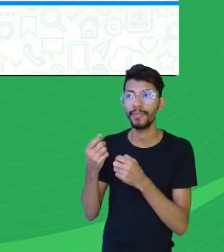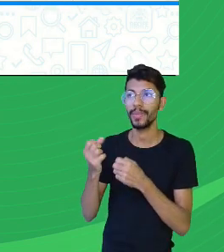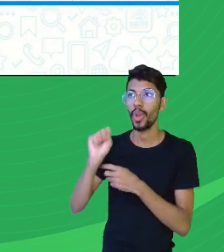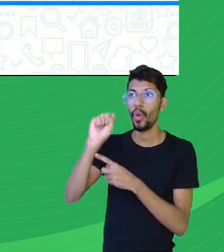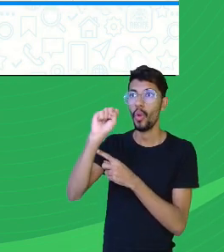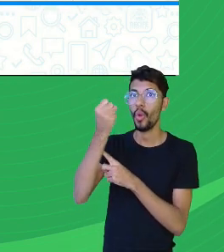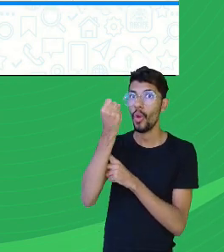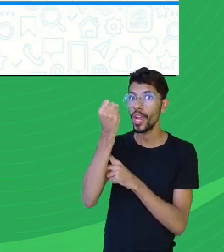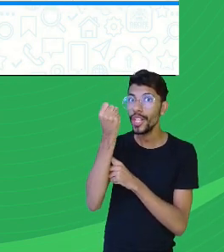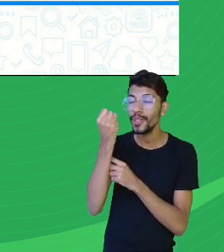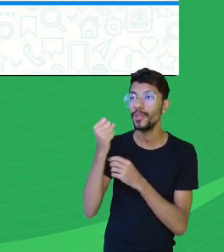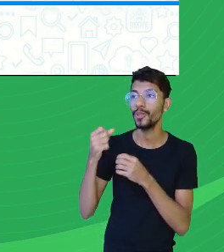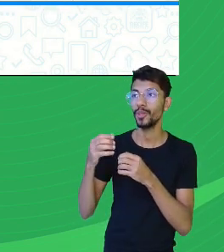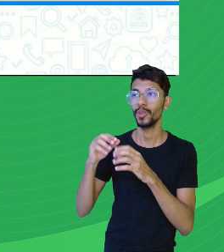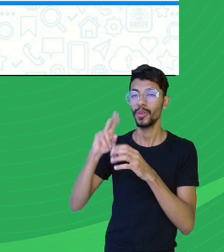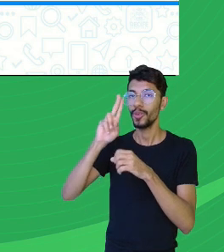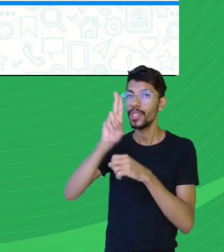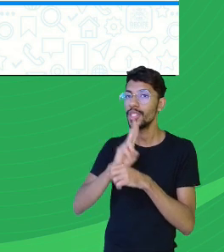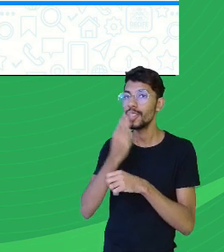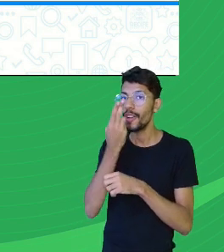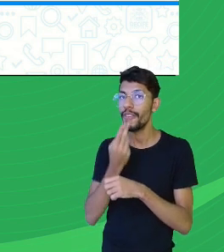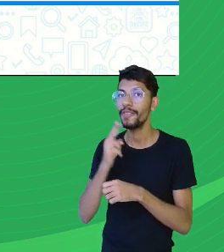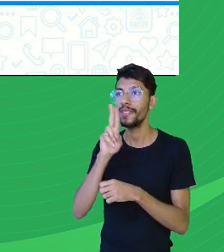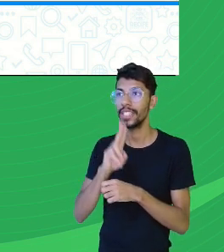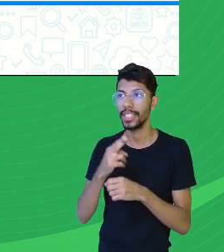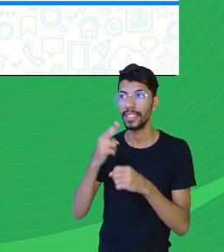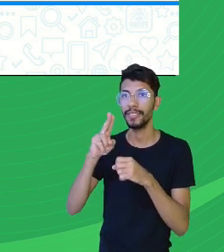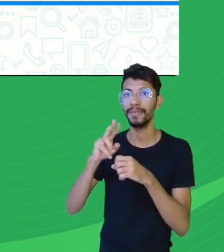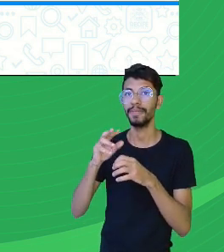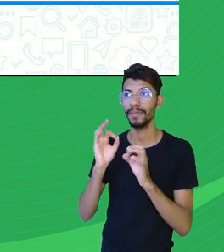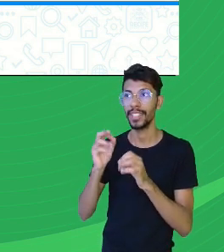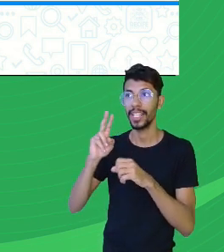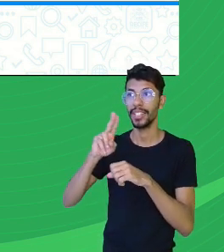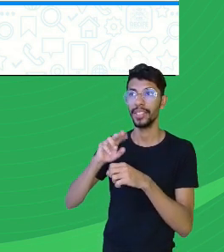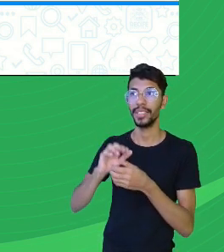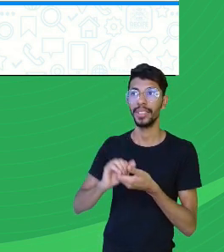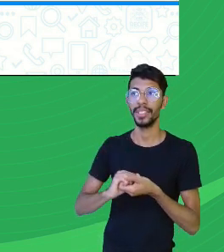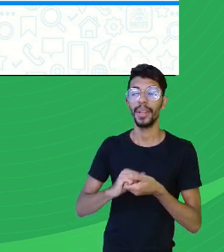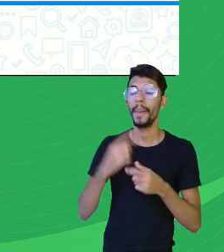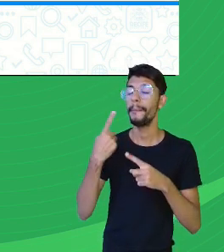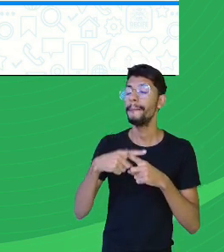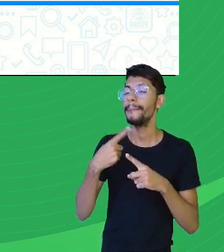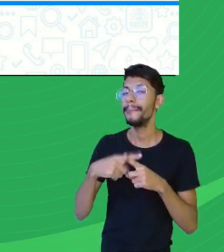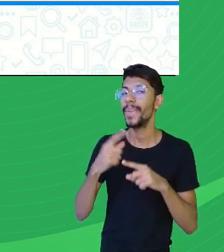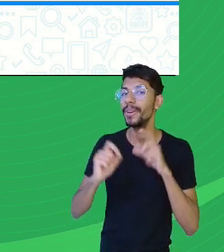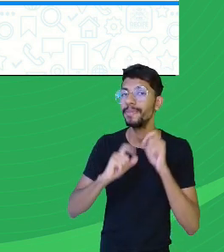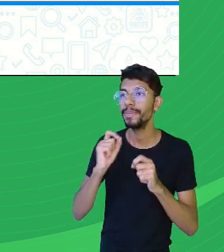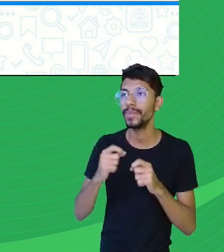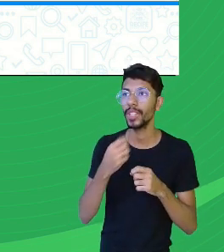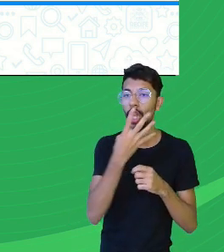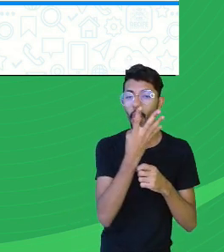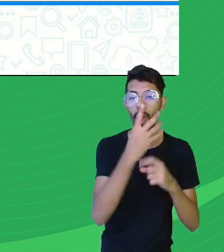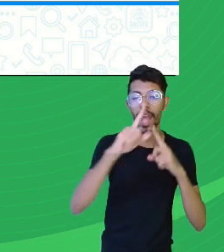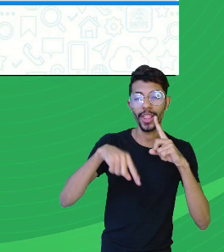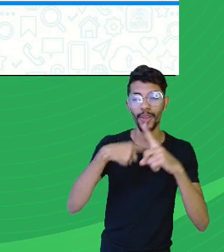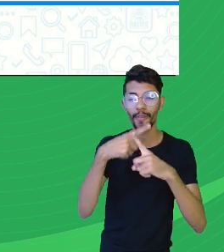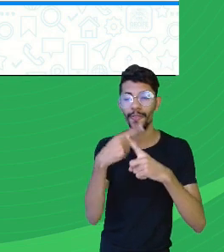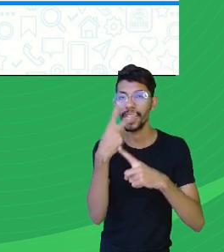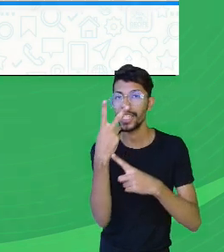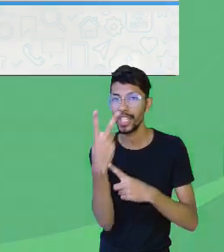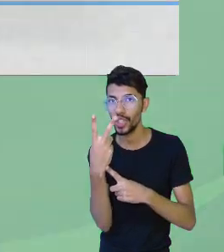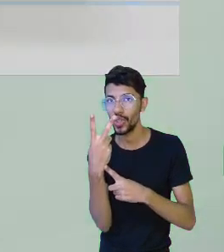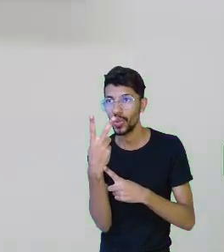bem, 8 bolas de sorvetes. Muito bem, porque 4 vezes